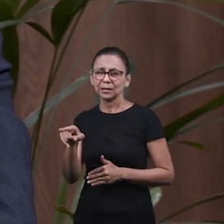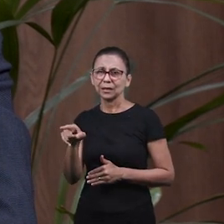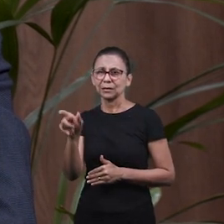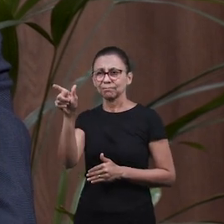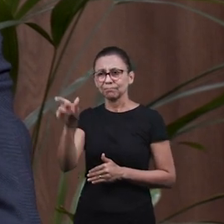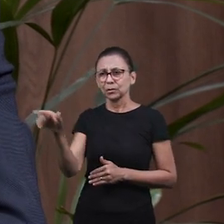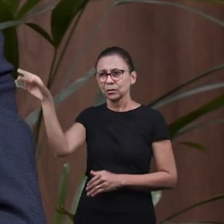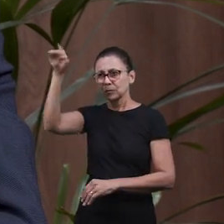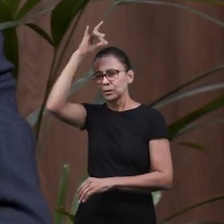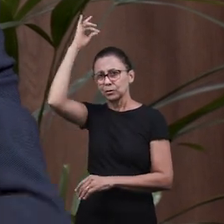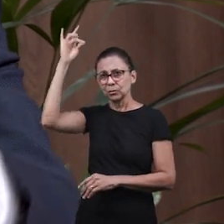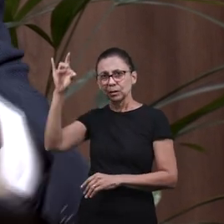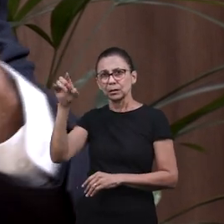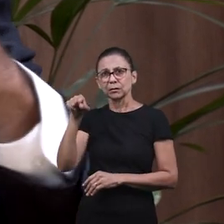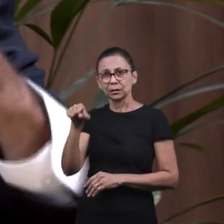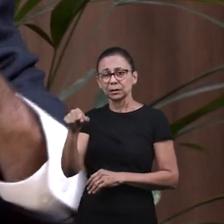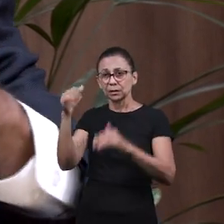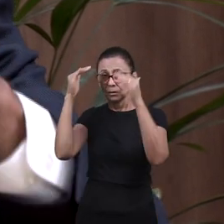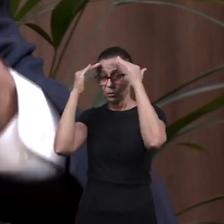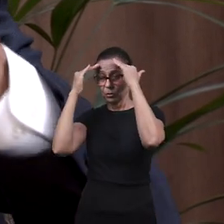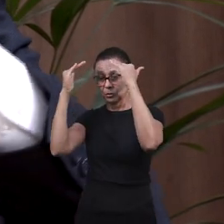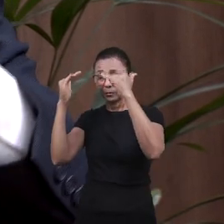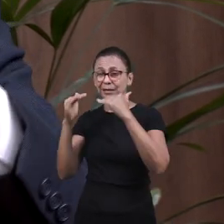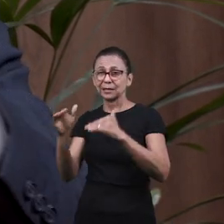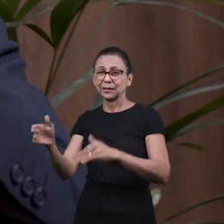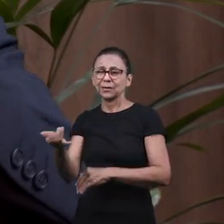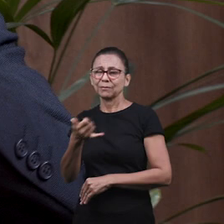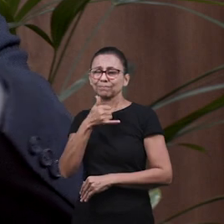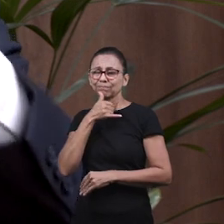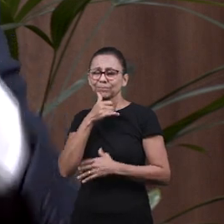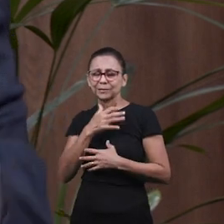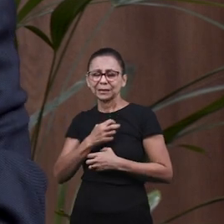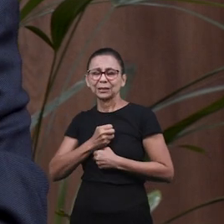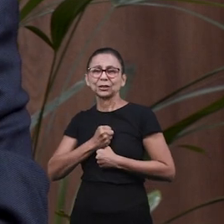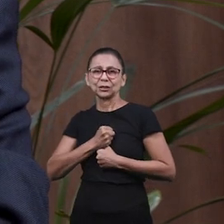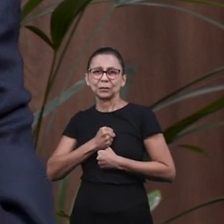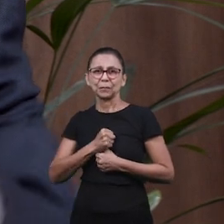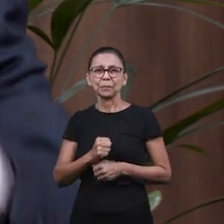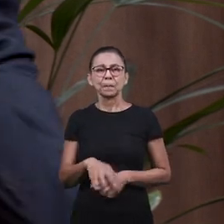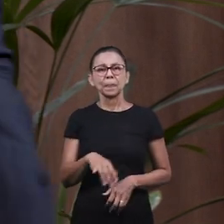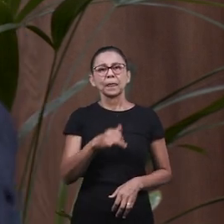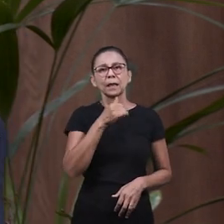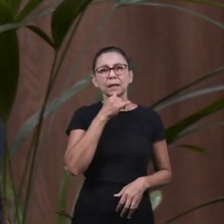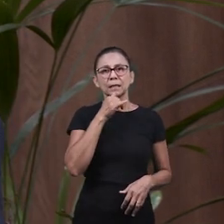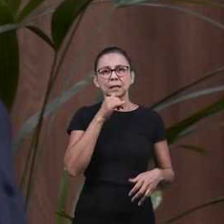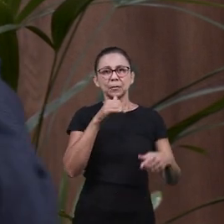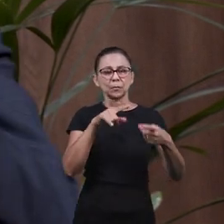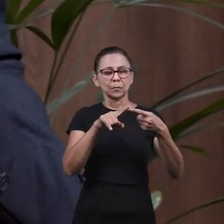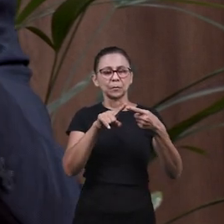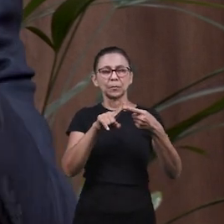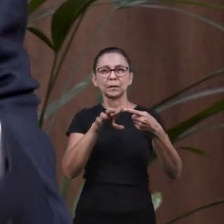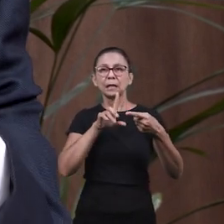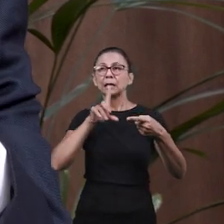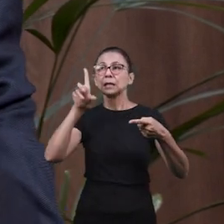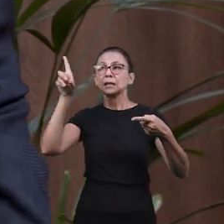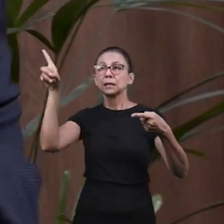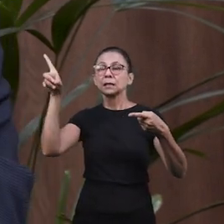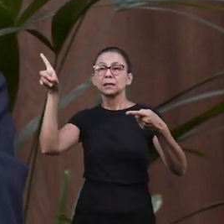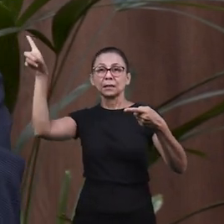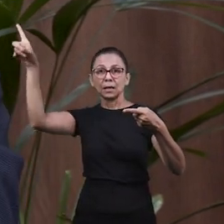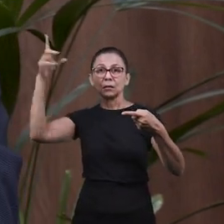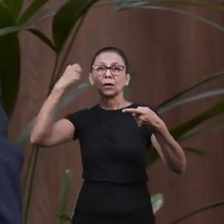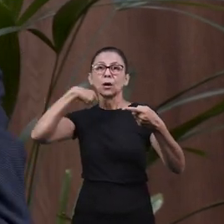Espírito Santo é uma pessoa. Tem o Deus Pai, que todo mundo enxerga o Pai claramente. Tem o Filho, aí todo mundo, não, o Filho é